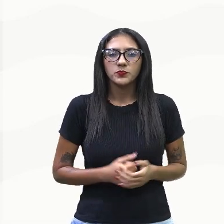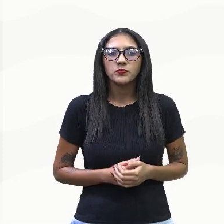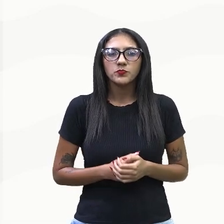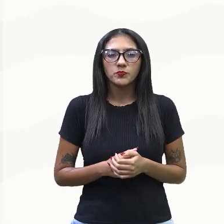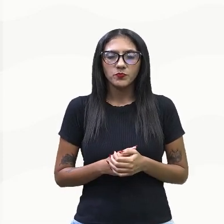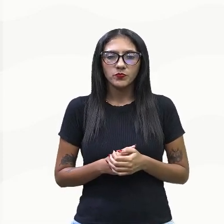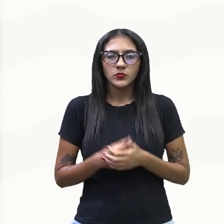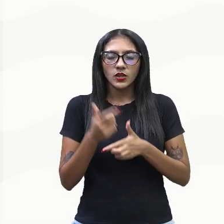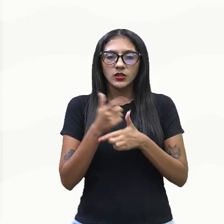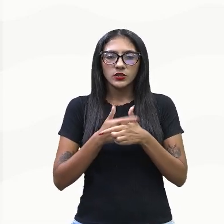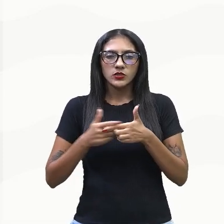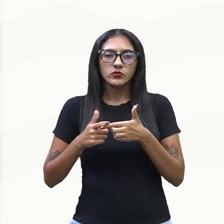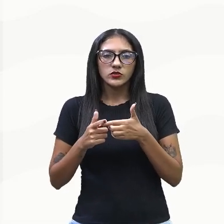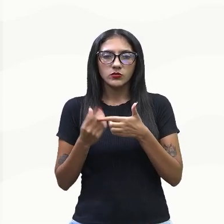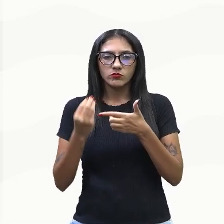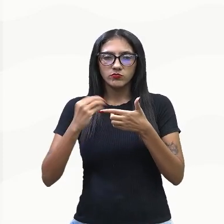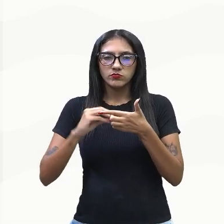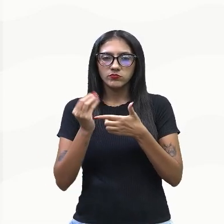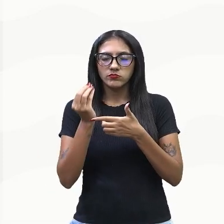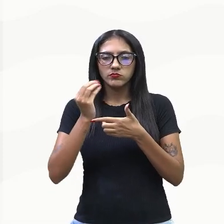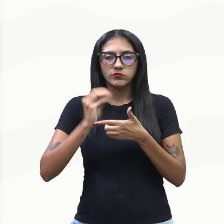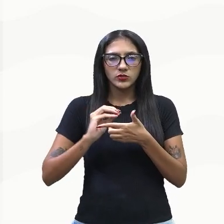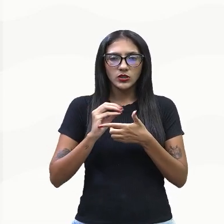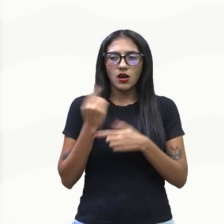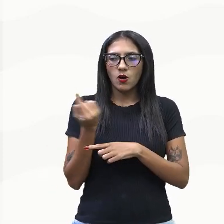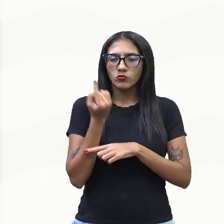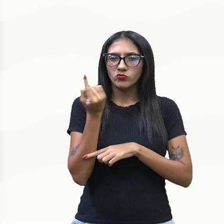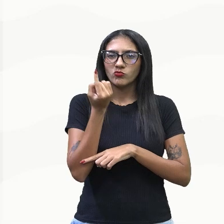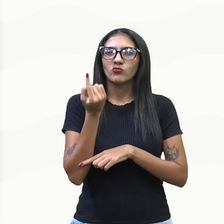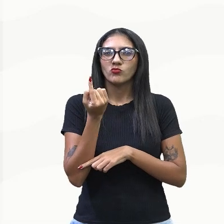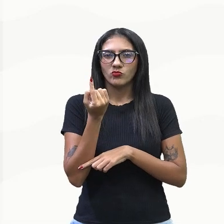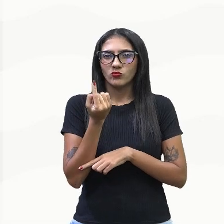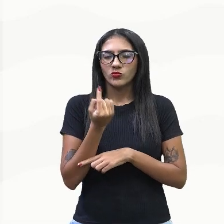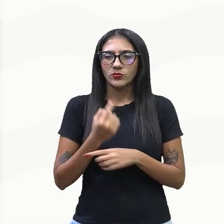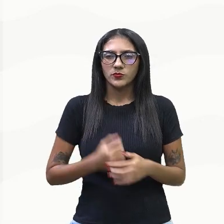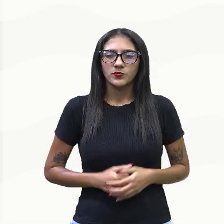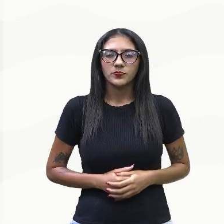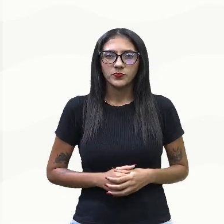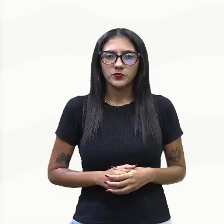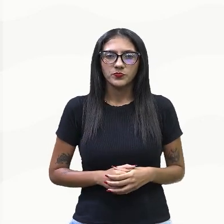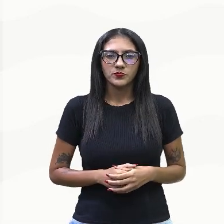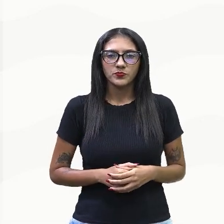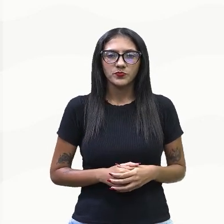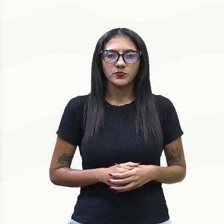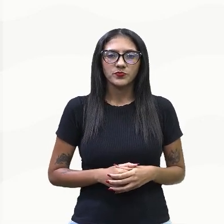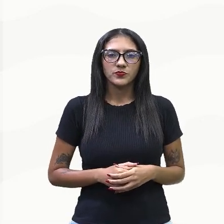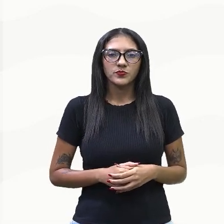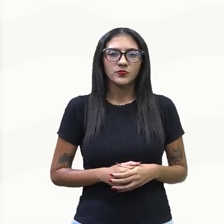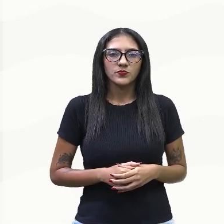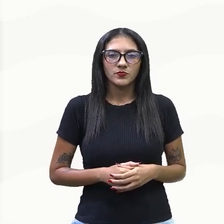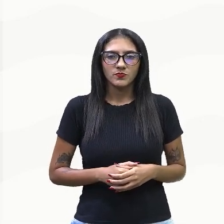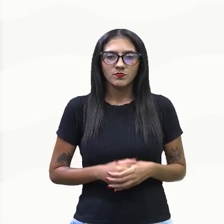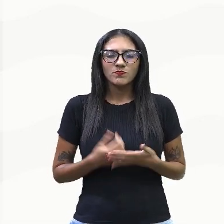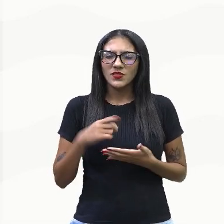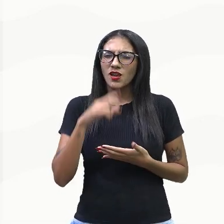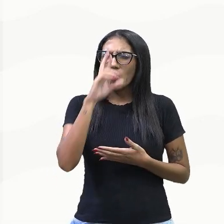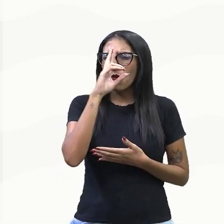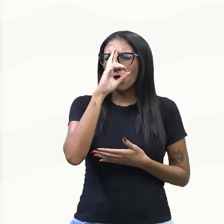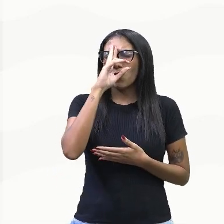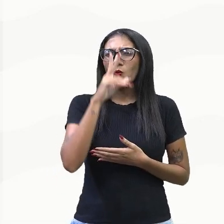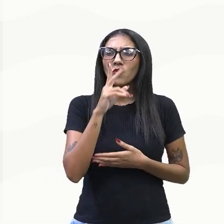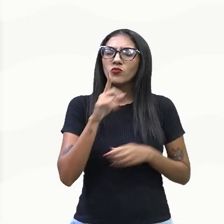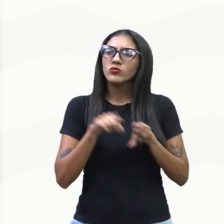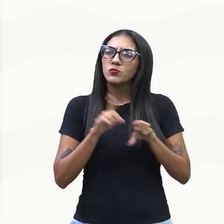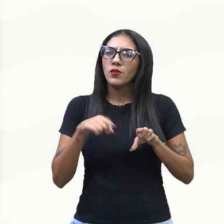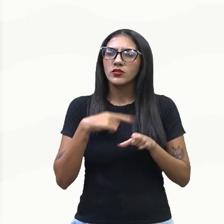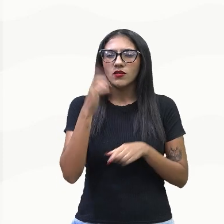pela altura ao quadrado. É isso mesmo. Deu uma enrolada aqui, mas é isso mesmo. É dividir o